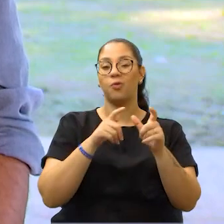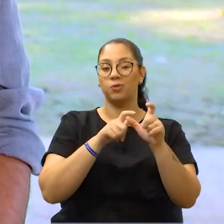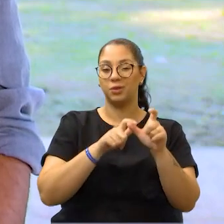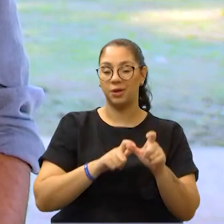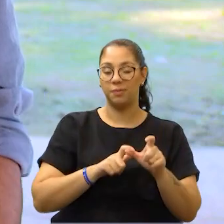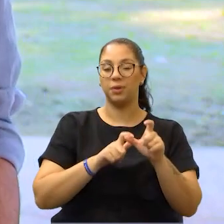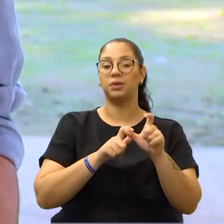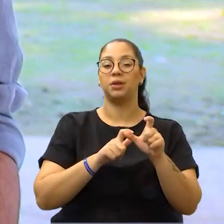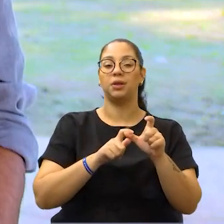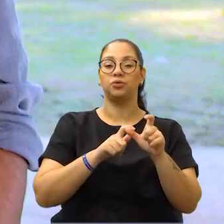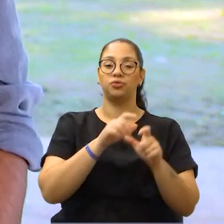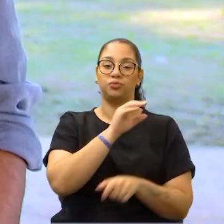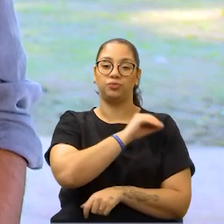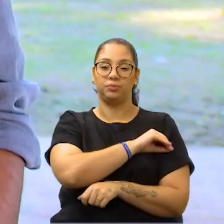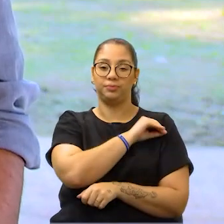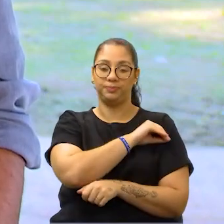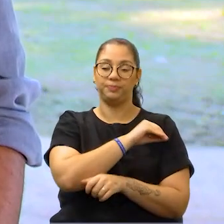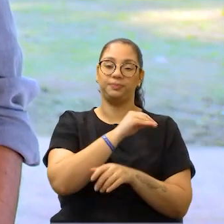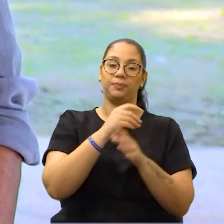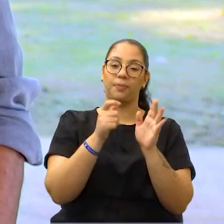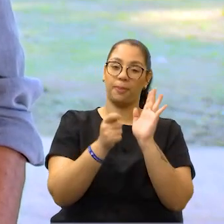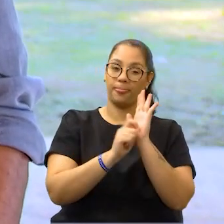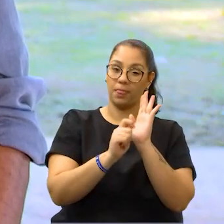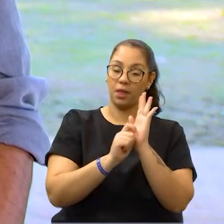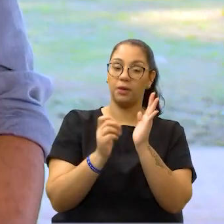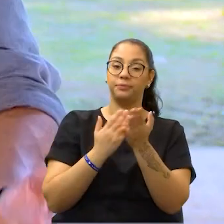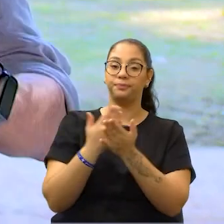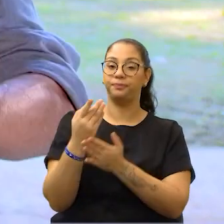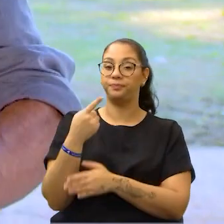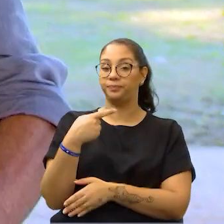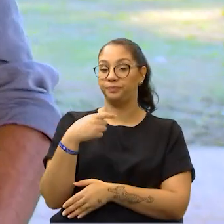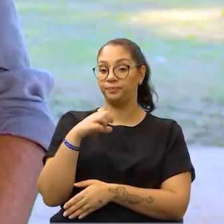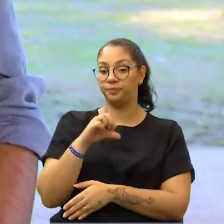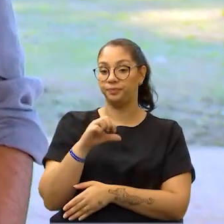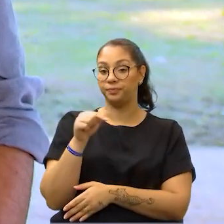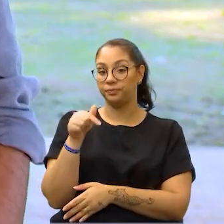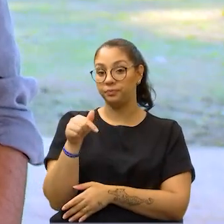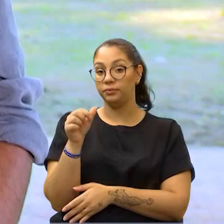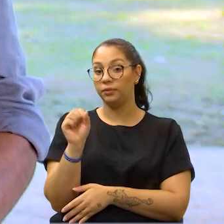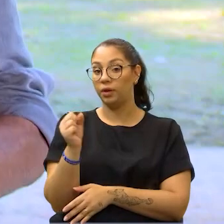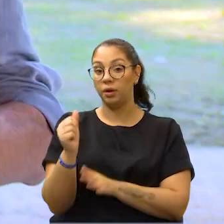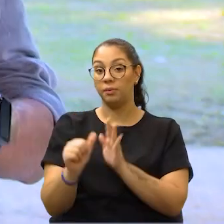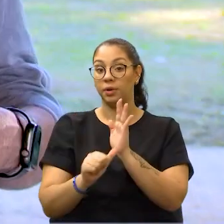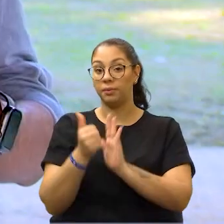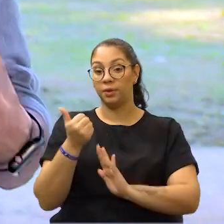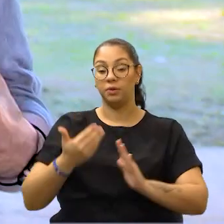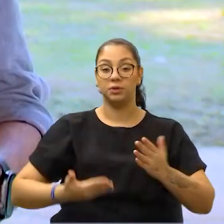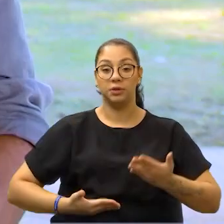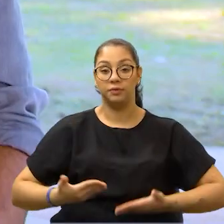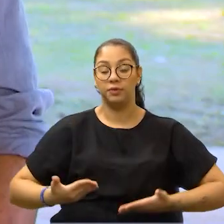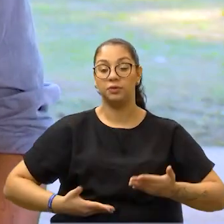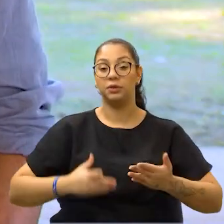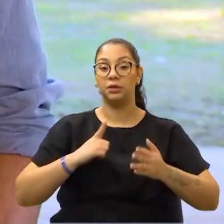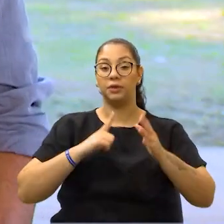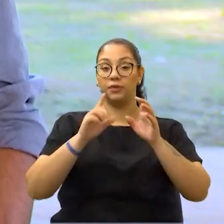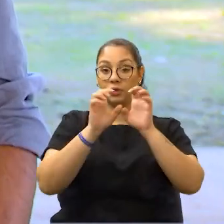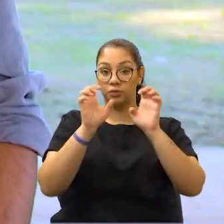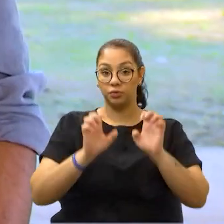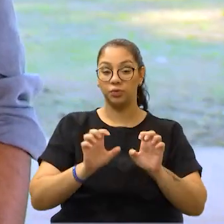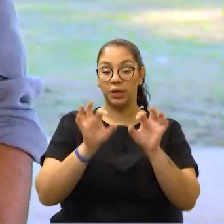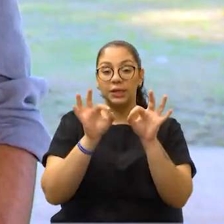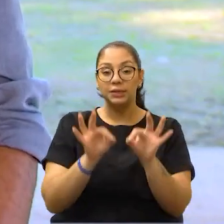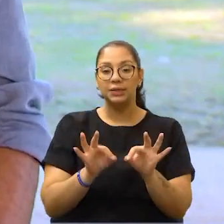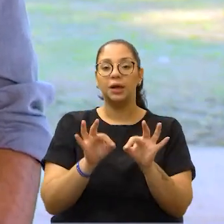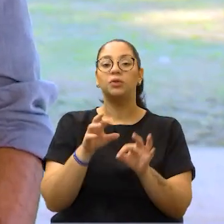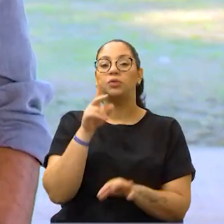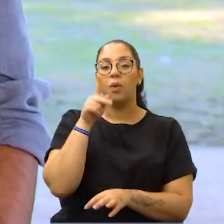a dependência química ou por uso de substância, né, o TUS, que começou lá em 78. Então, esse foi o primeiro serviço que foi estruturado pelo